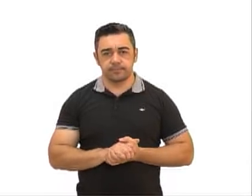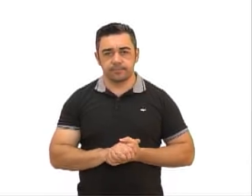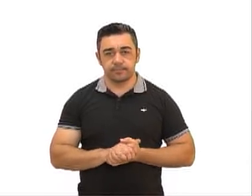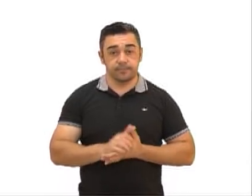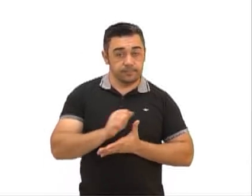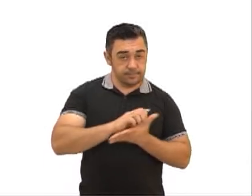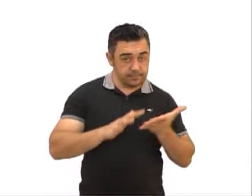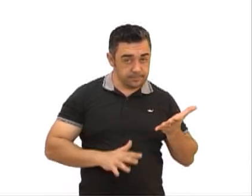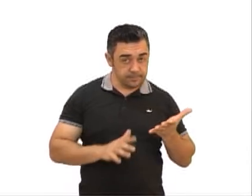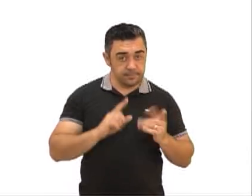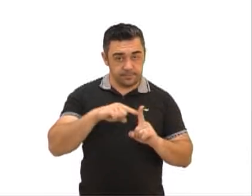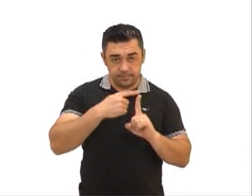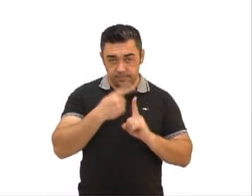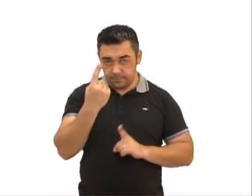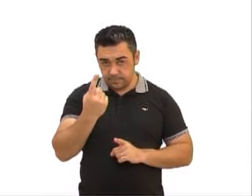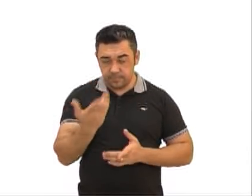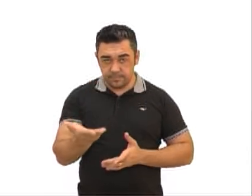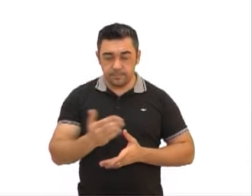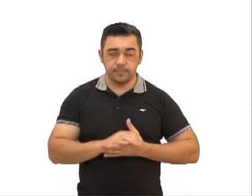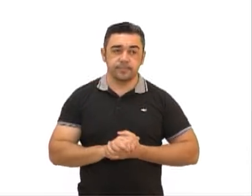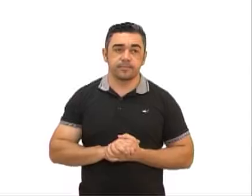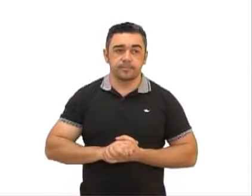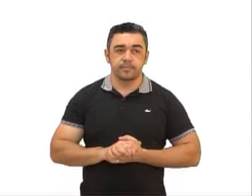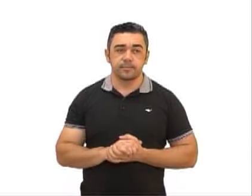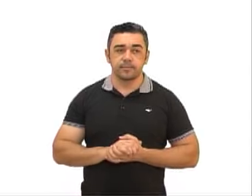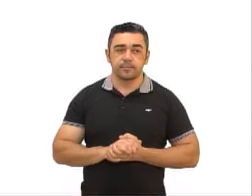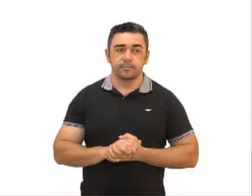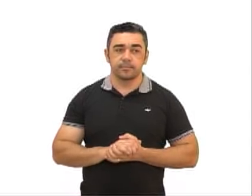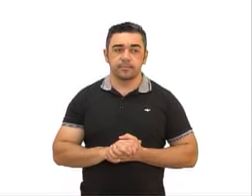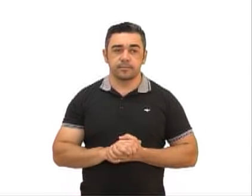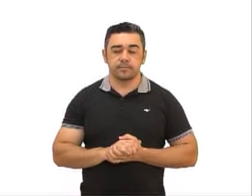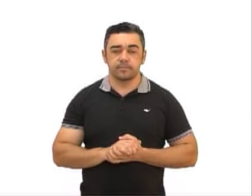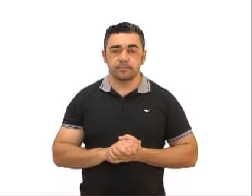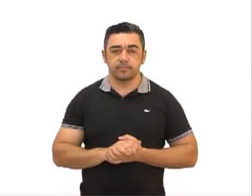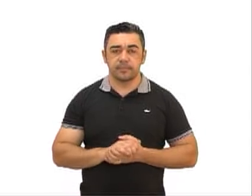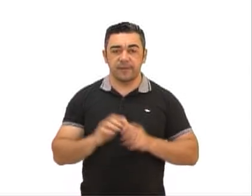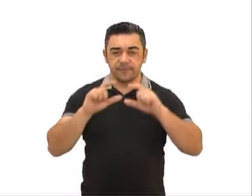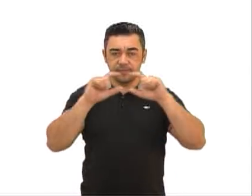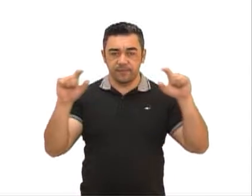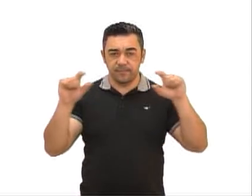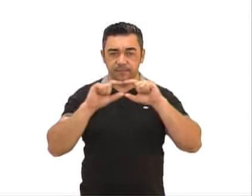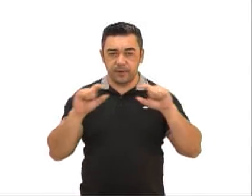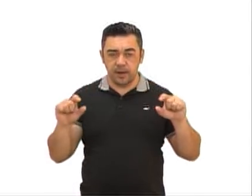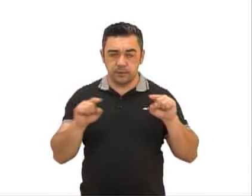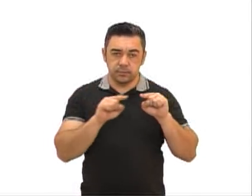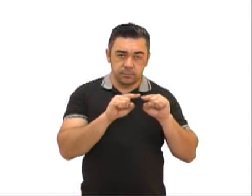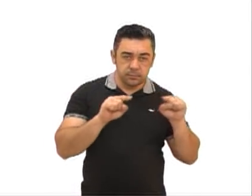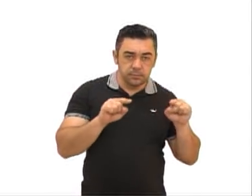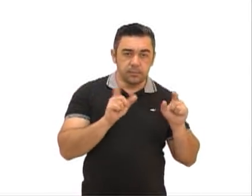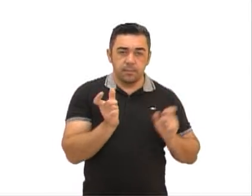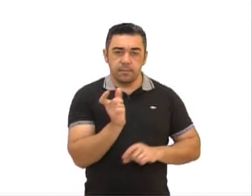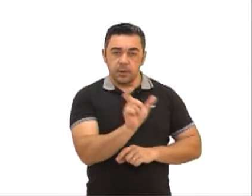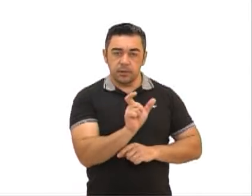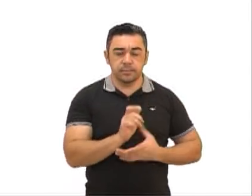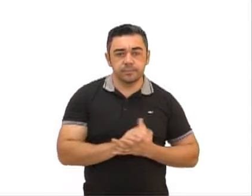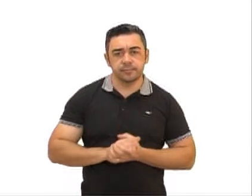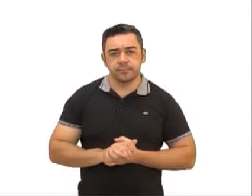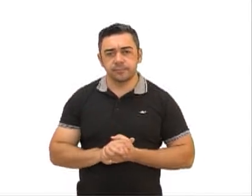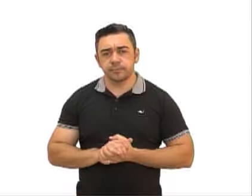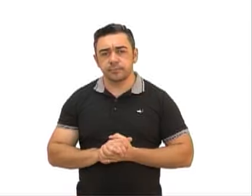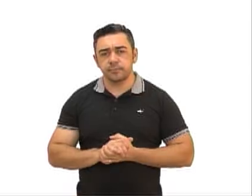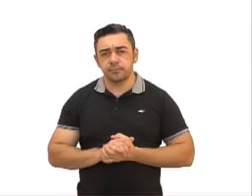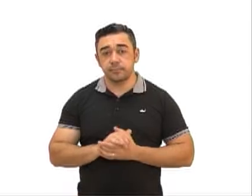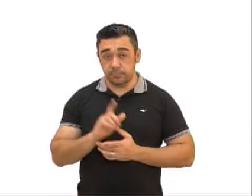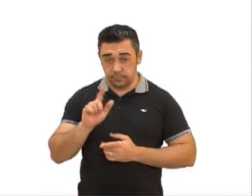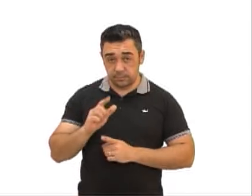Vamos então para mais um exercício nosso. Complete a frase abaixo. É a